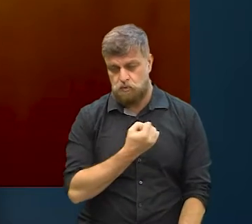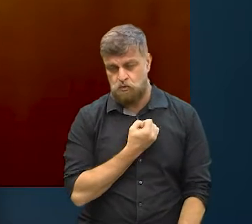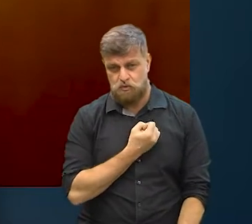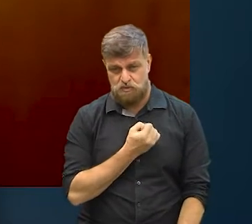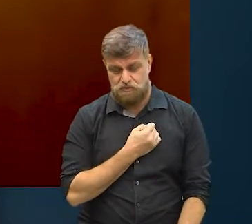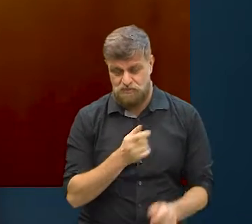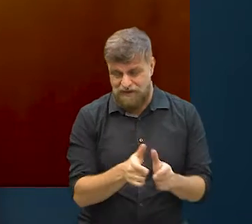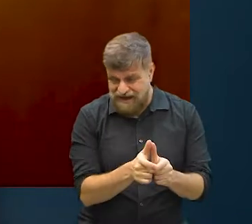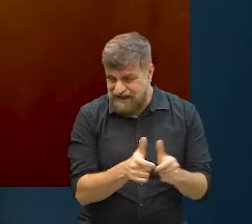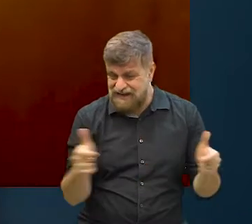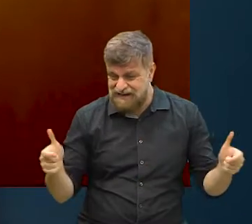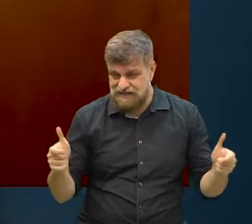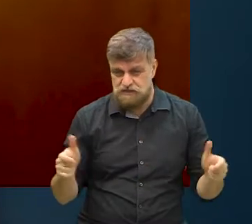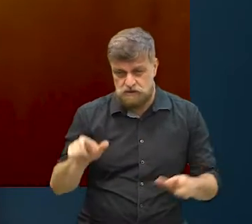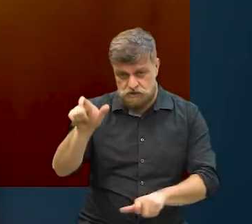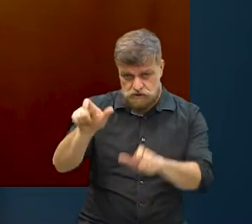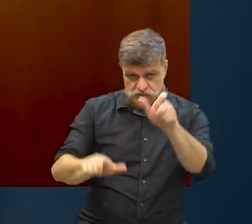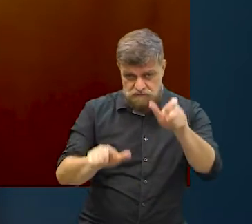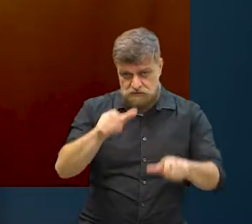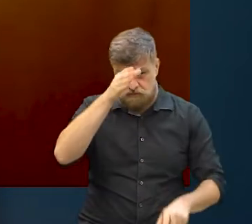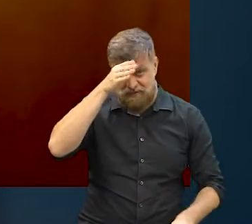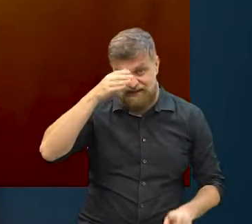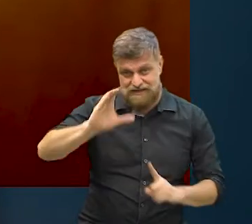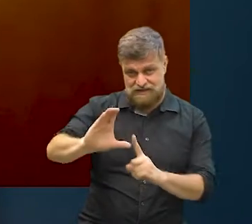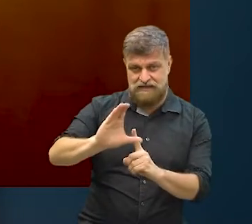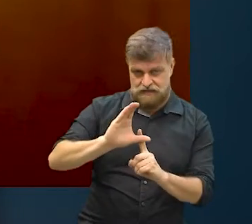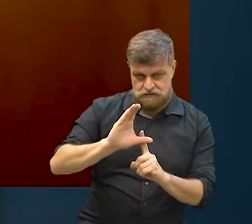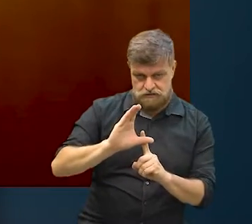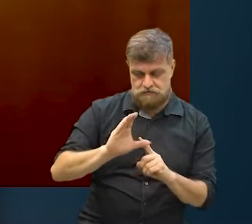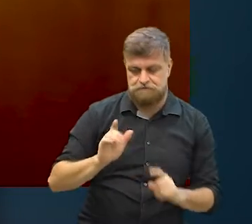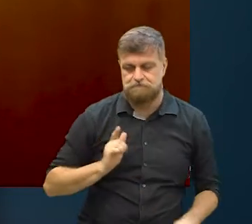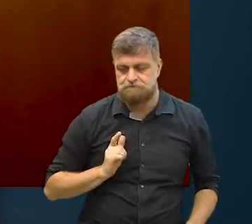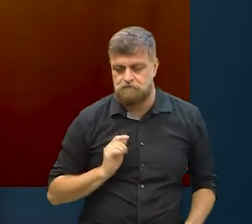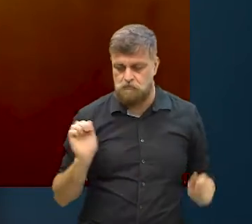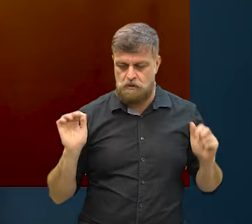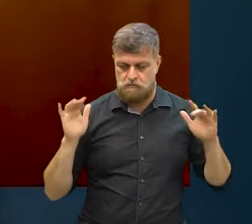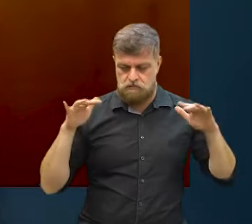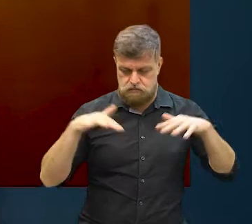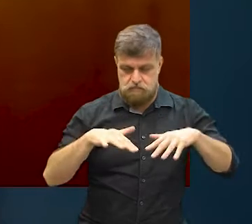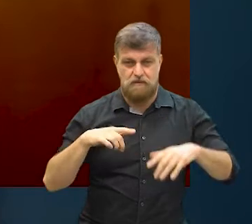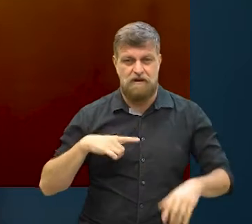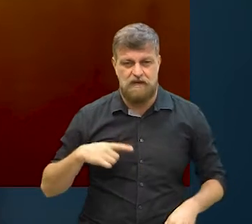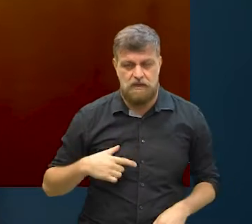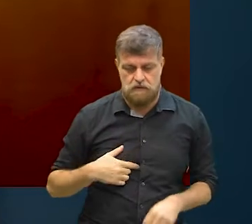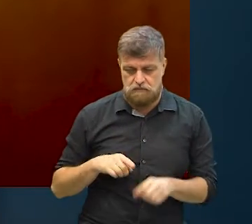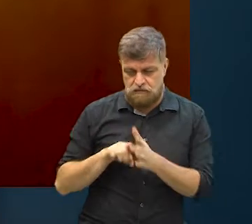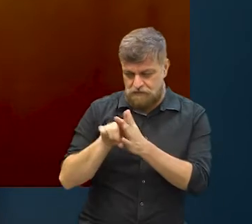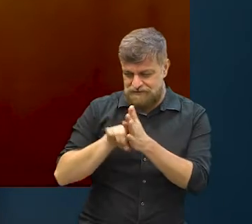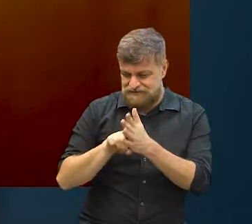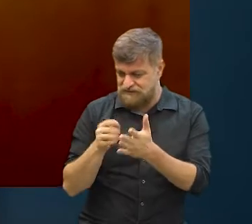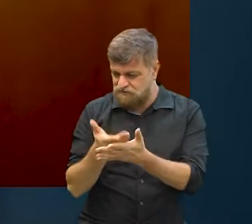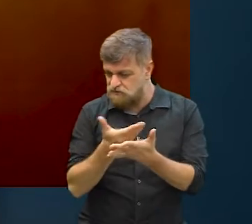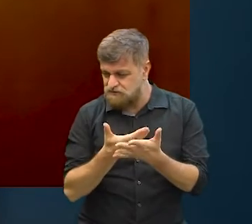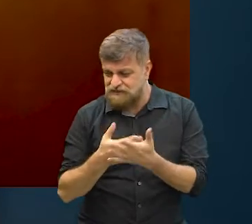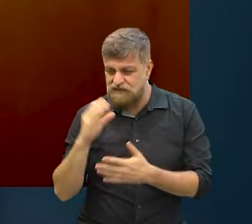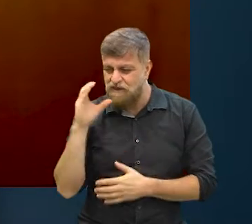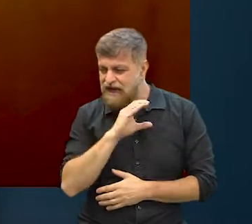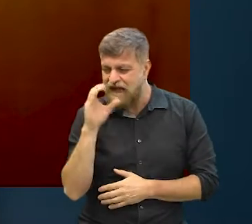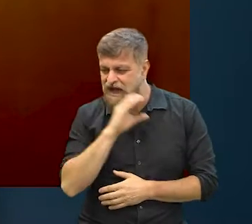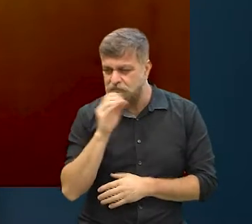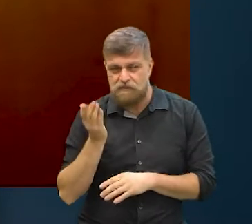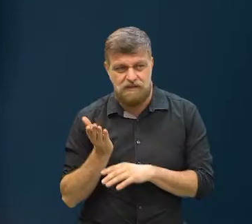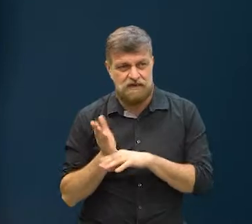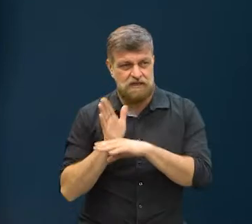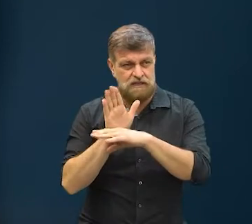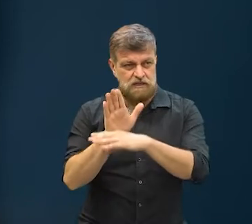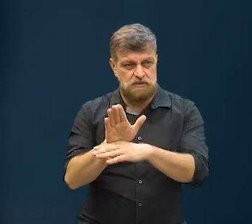né, de cliente, então elas foram voltando. E eu me aperfeiçoei em outras coisas mais rápido para poder